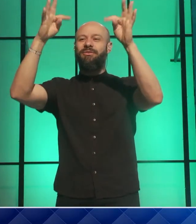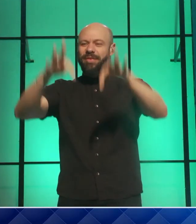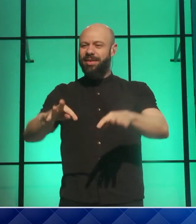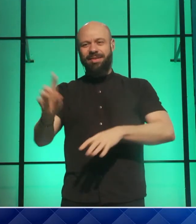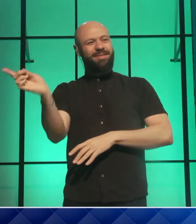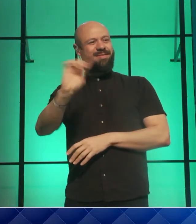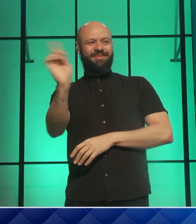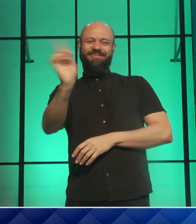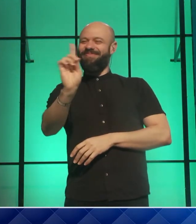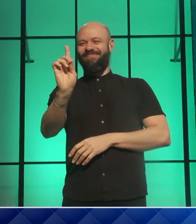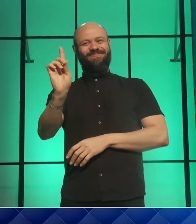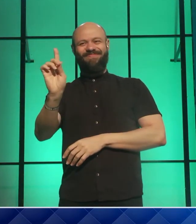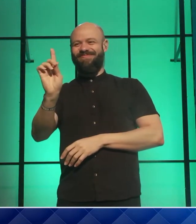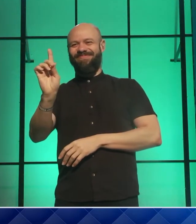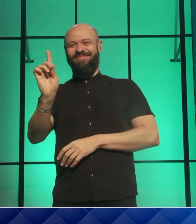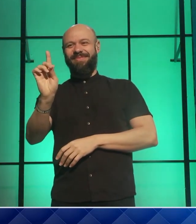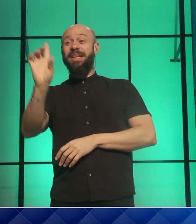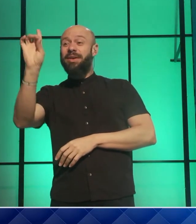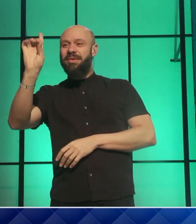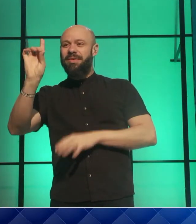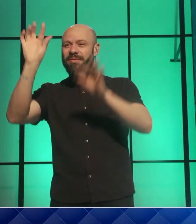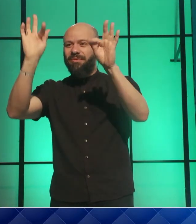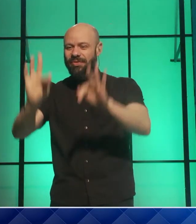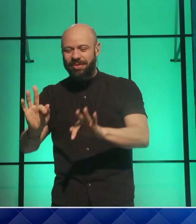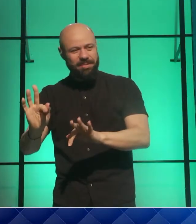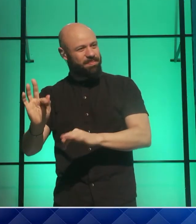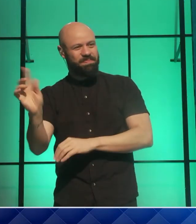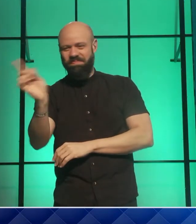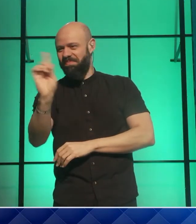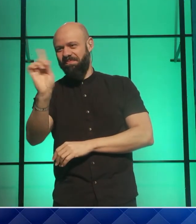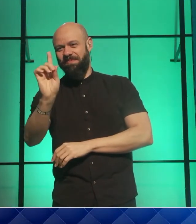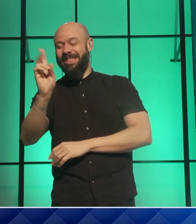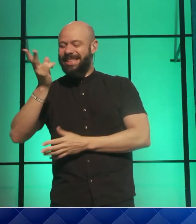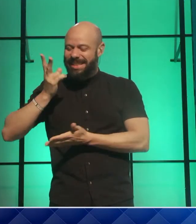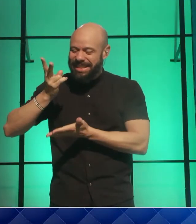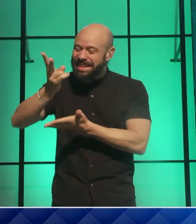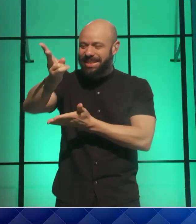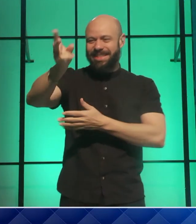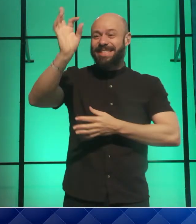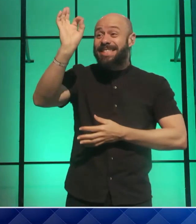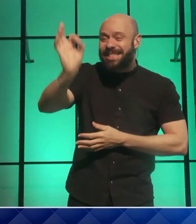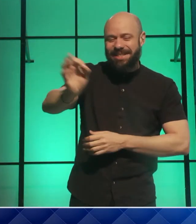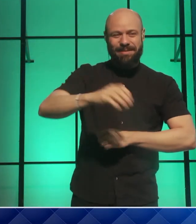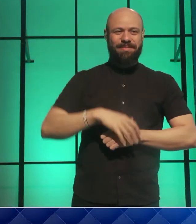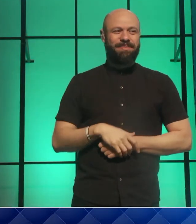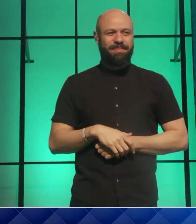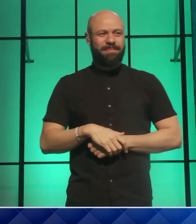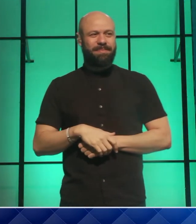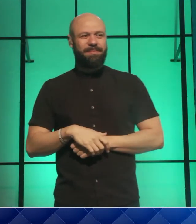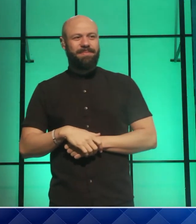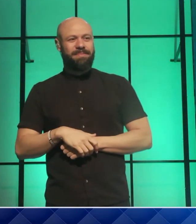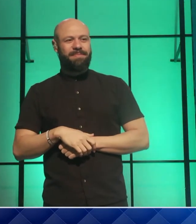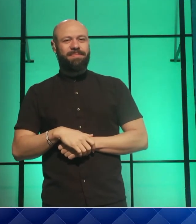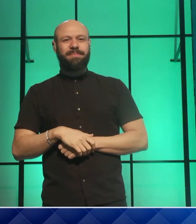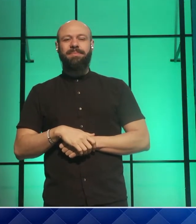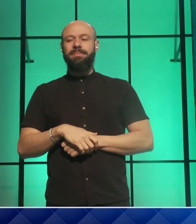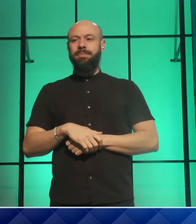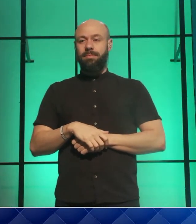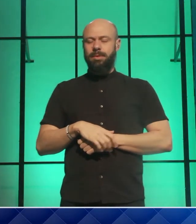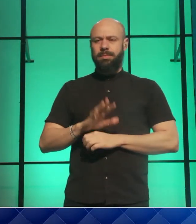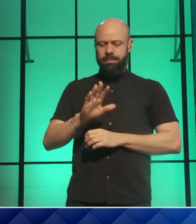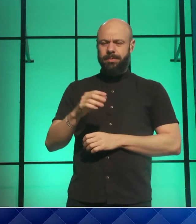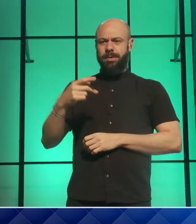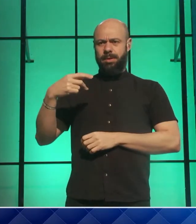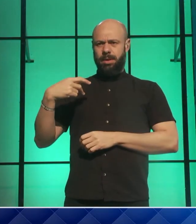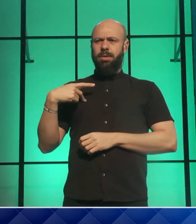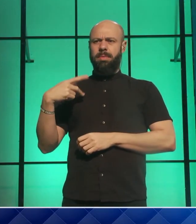Aleluia! Tu permaneces o mesmo. Gente, como pastor, não